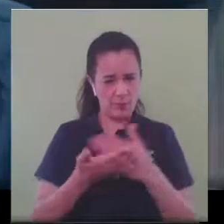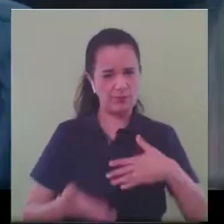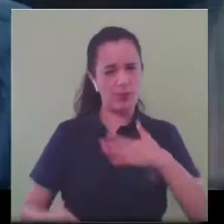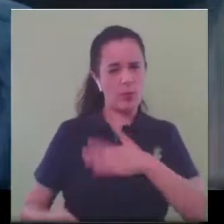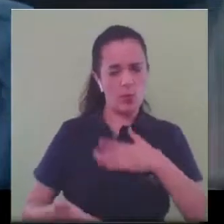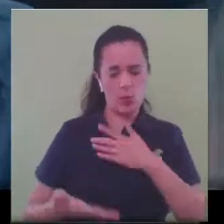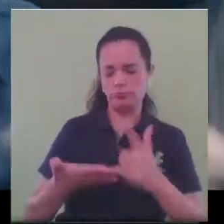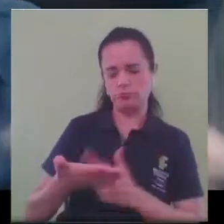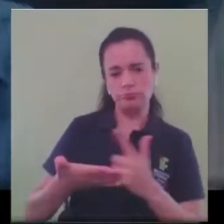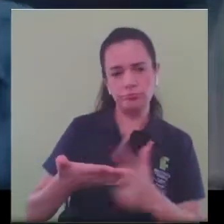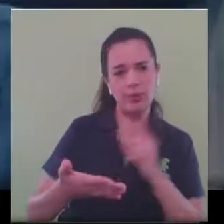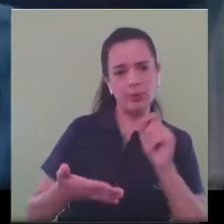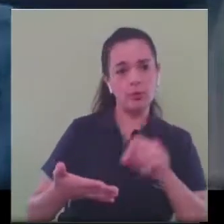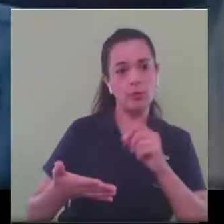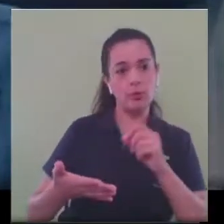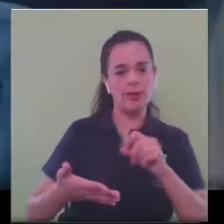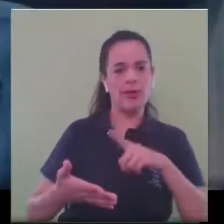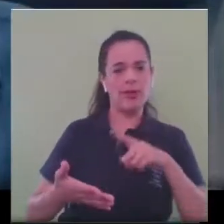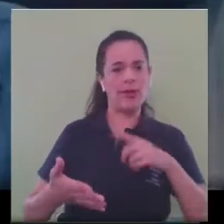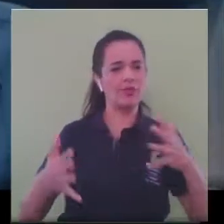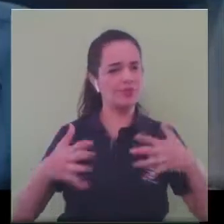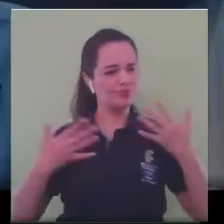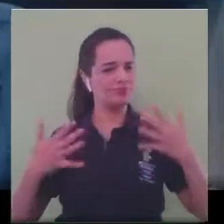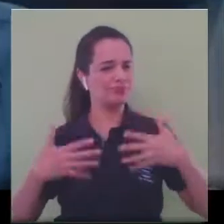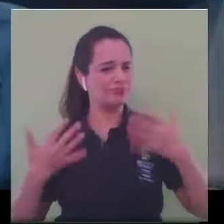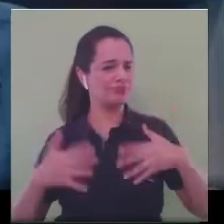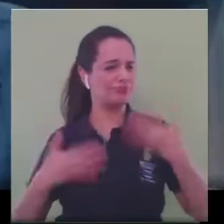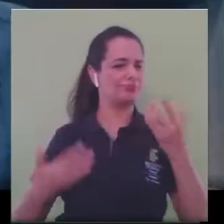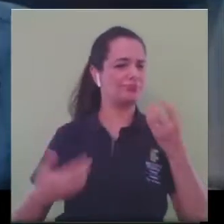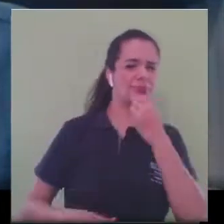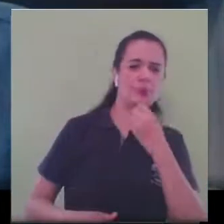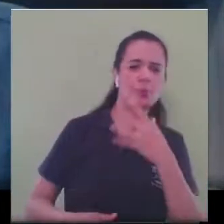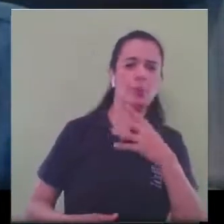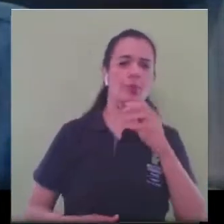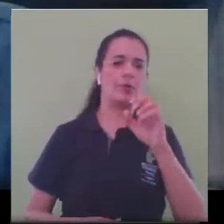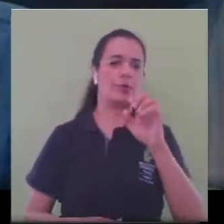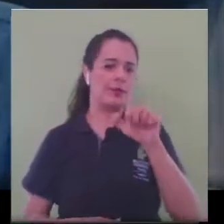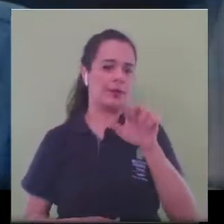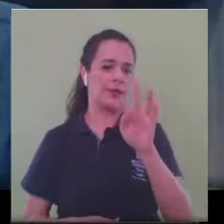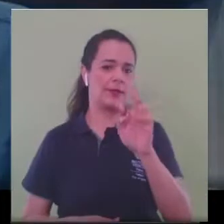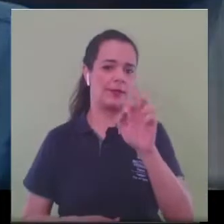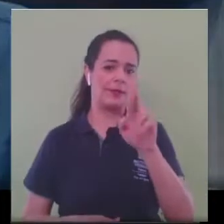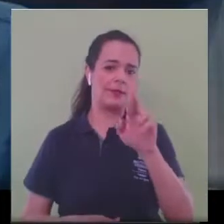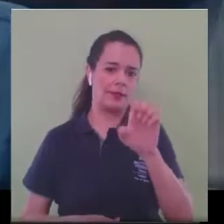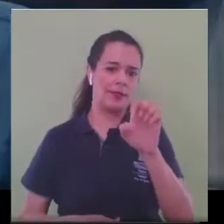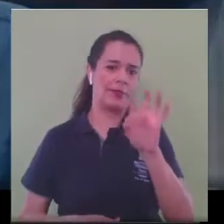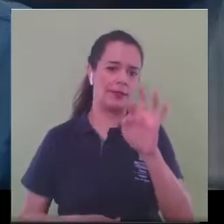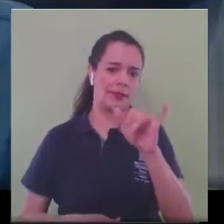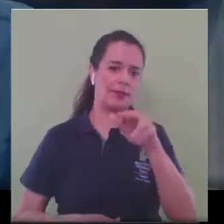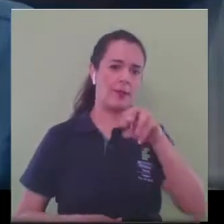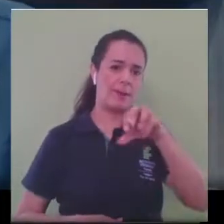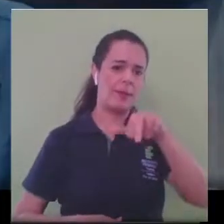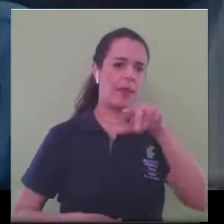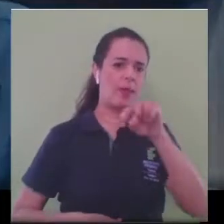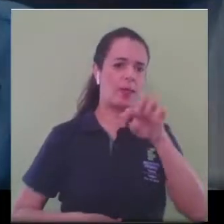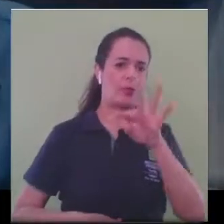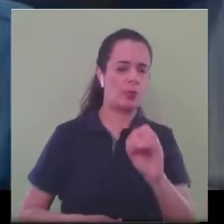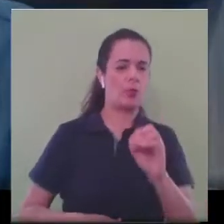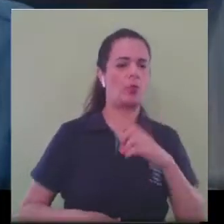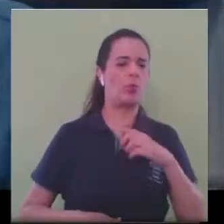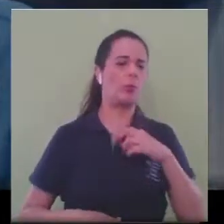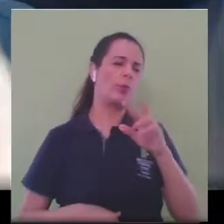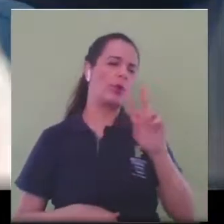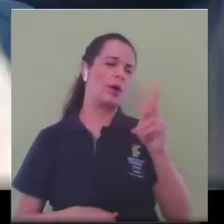leitura é ler obras de entretenimento, né? Seja aí desde a sua infância, né? Livros como Harry